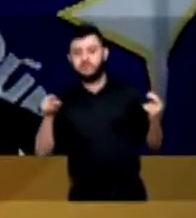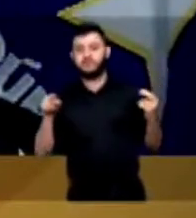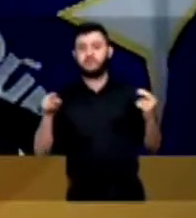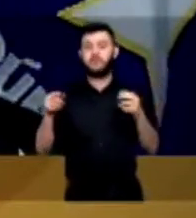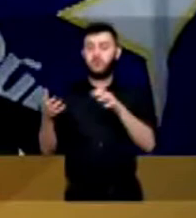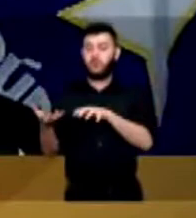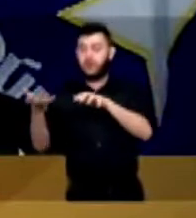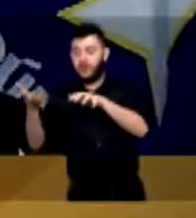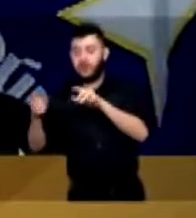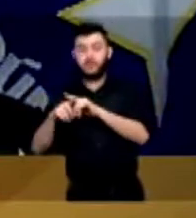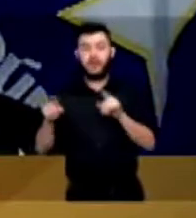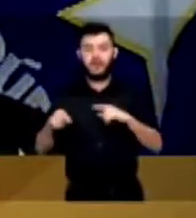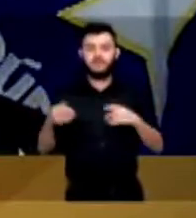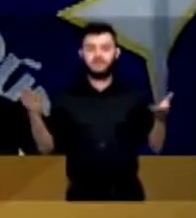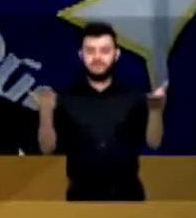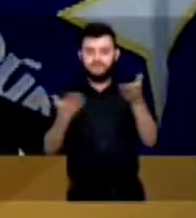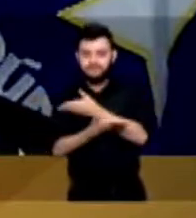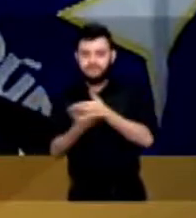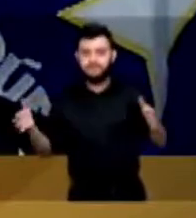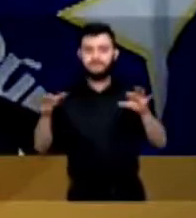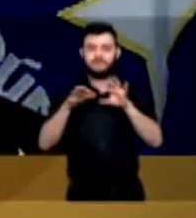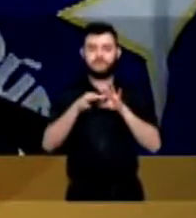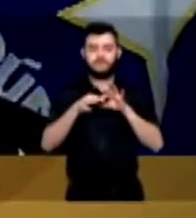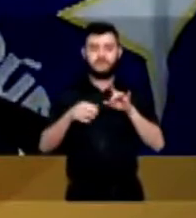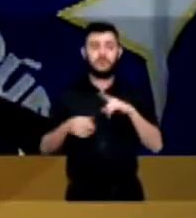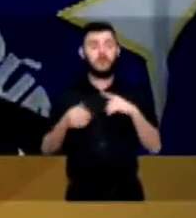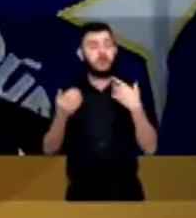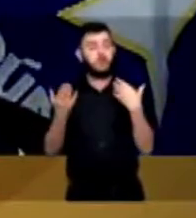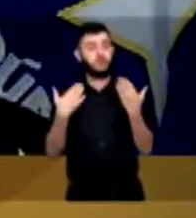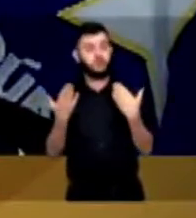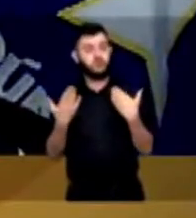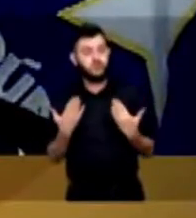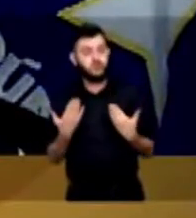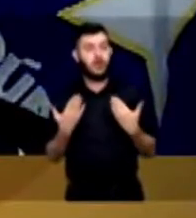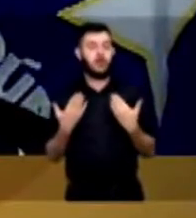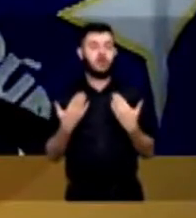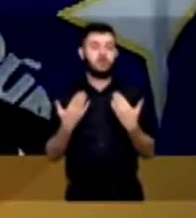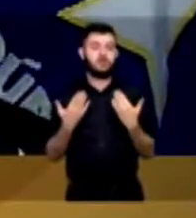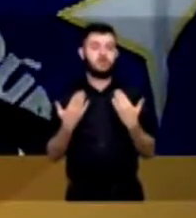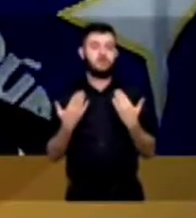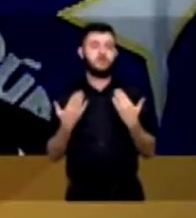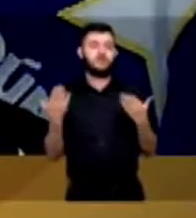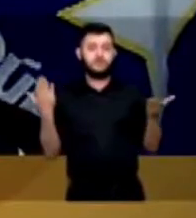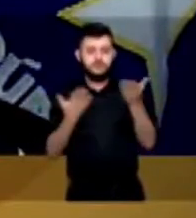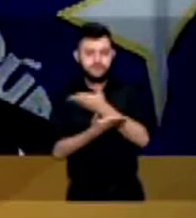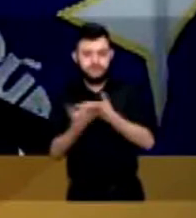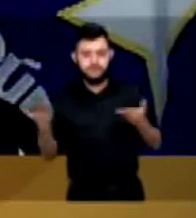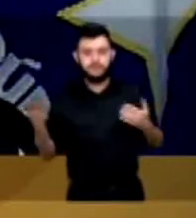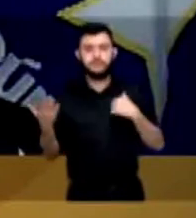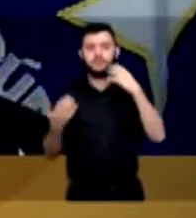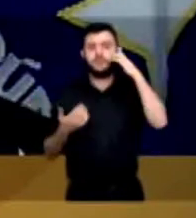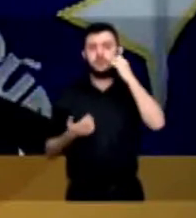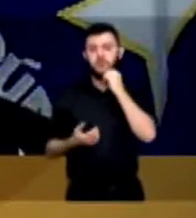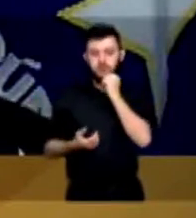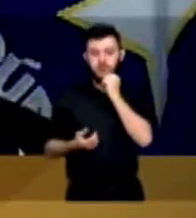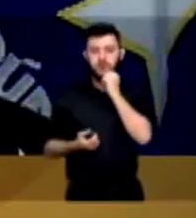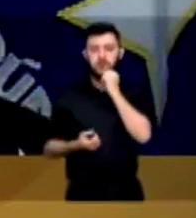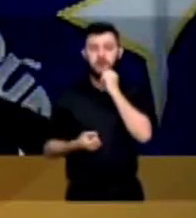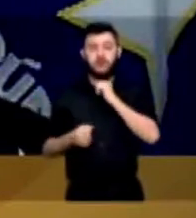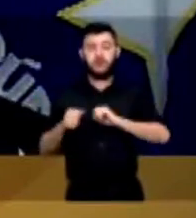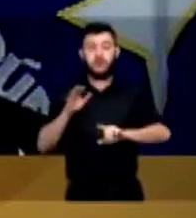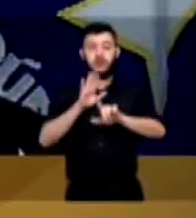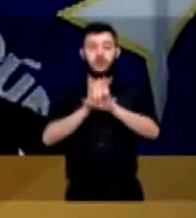e Congresso. À luz da teoria dos diálogos institucionais, que já foi expressamente adotada na